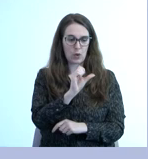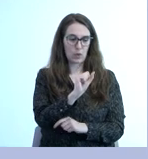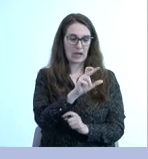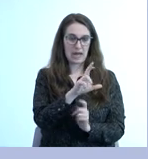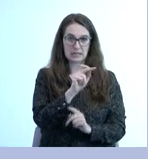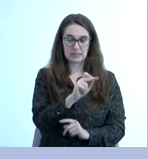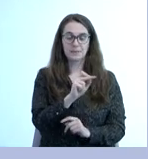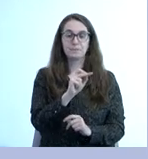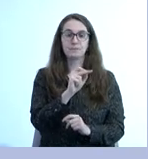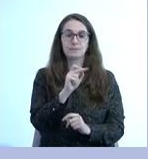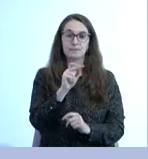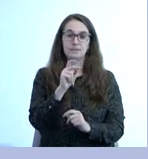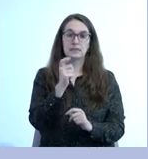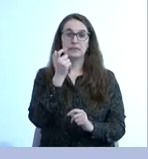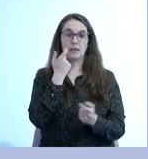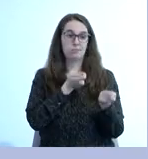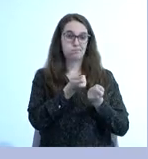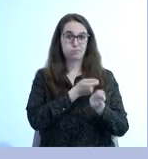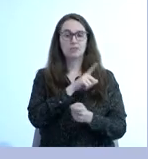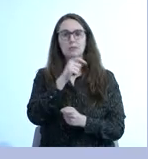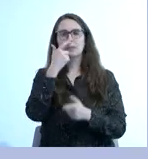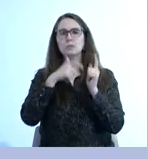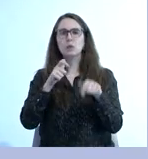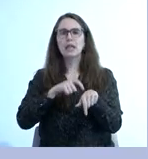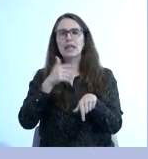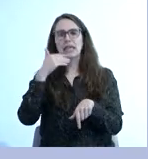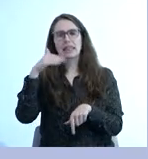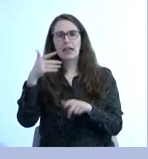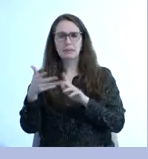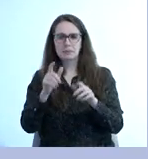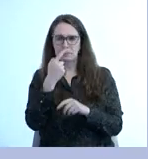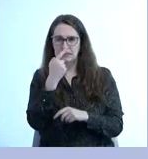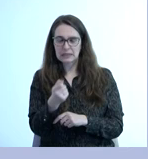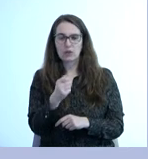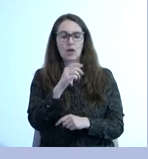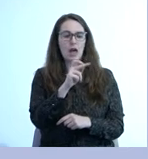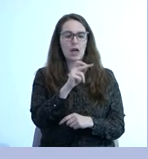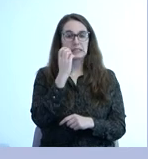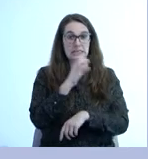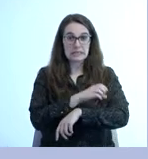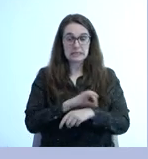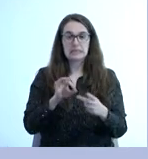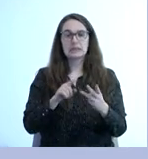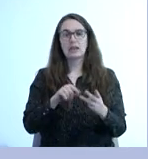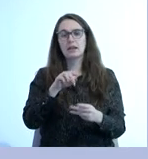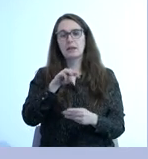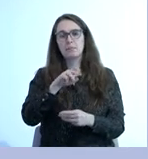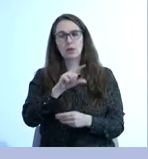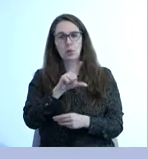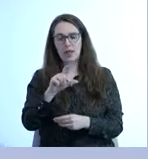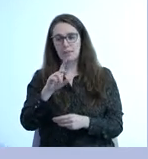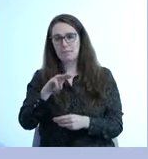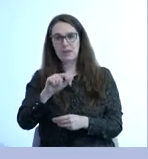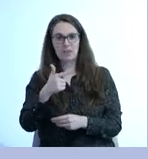Graça e os seus contemporâneos Álvaro Siza, Gonçalo Birne, Manuel Aires Mateus, que